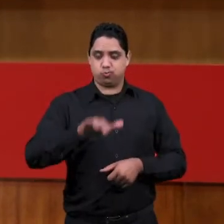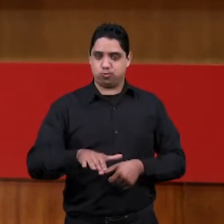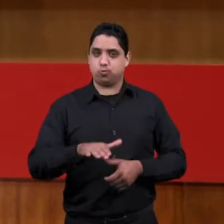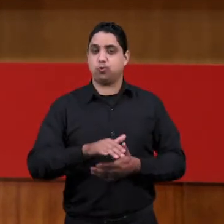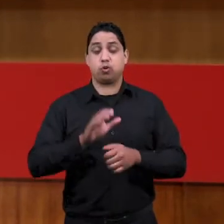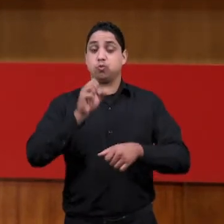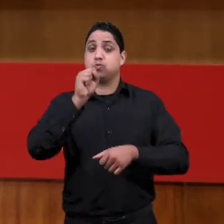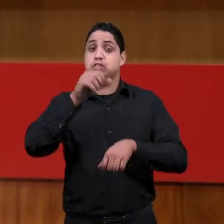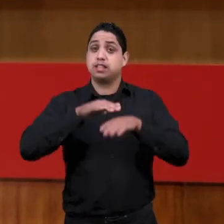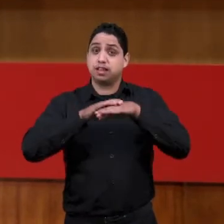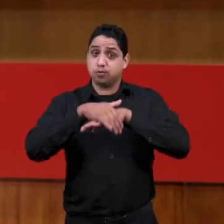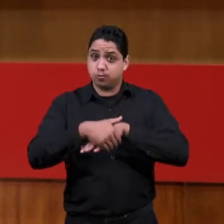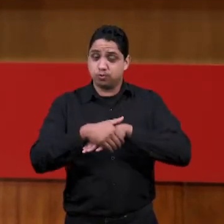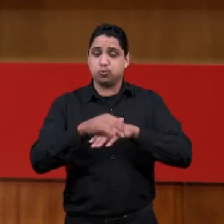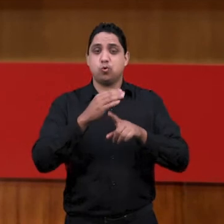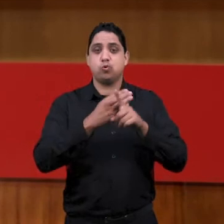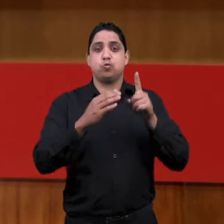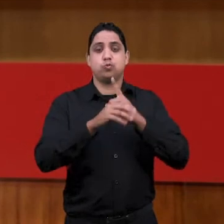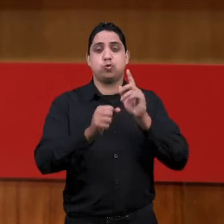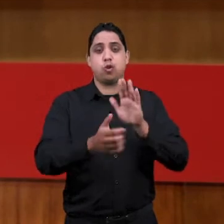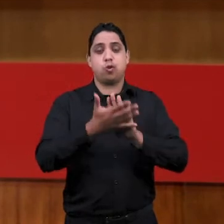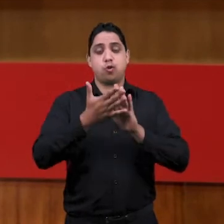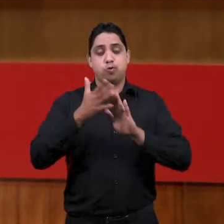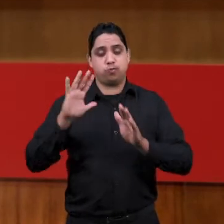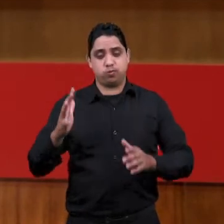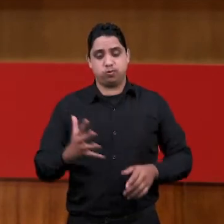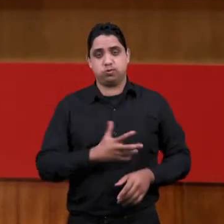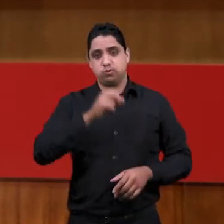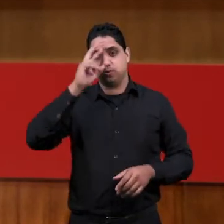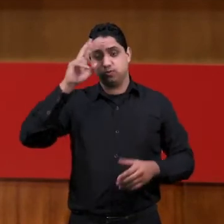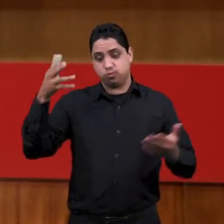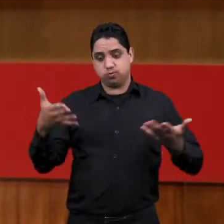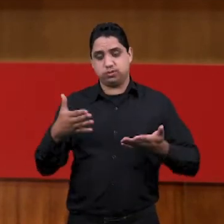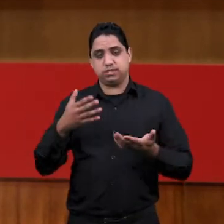horas, e este culto é o culto de louvor e adoração ao Senhor